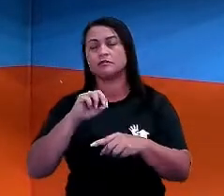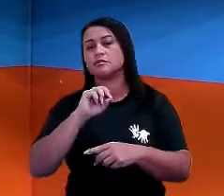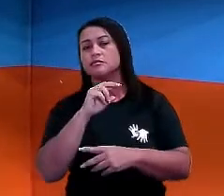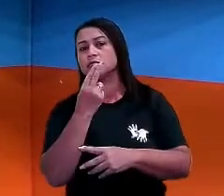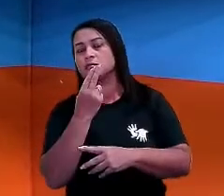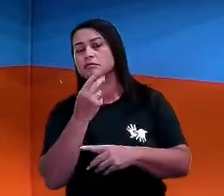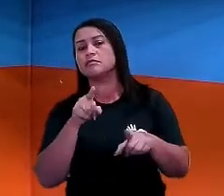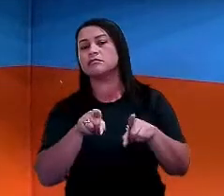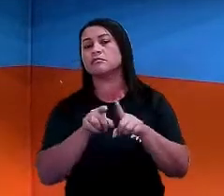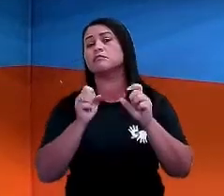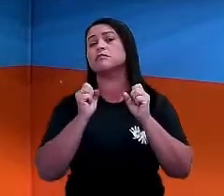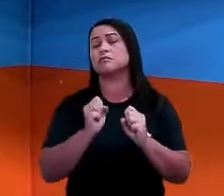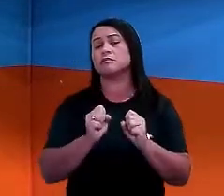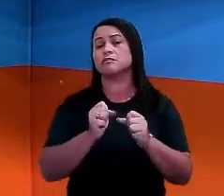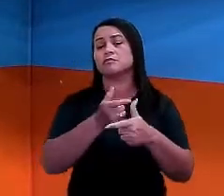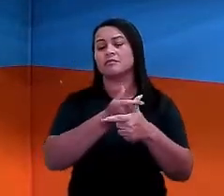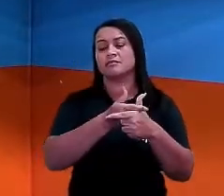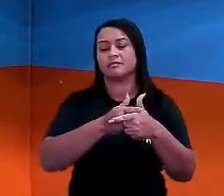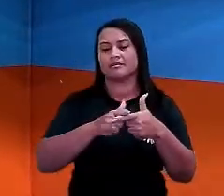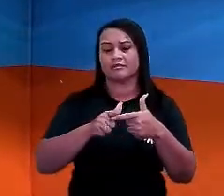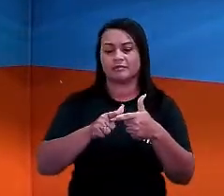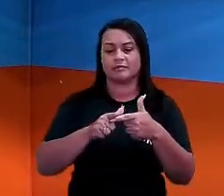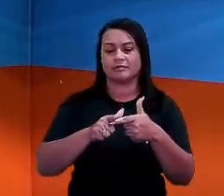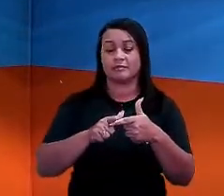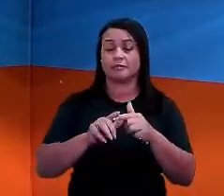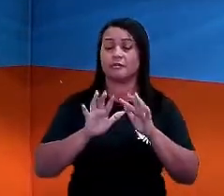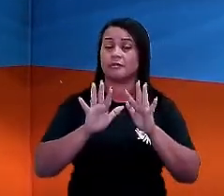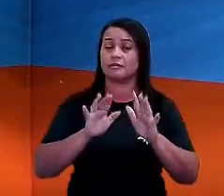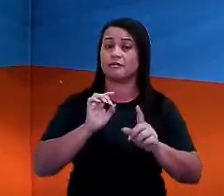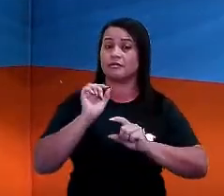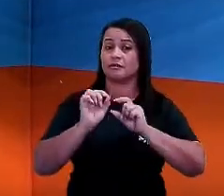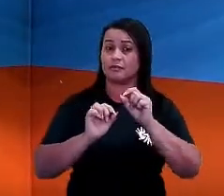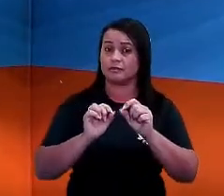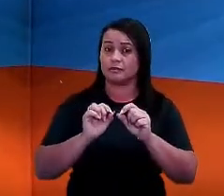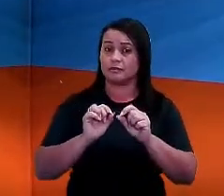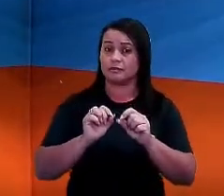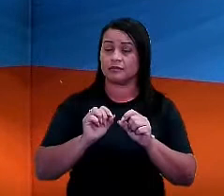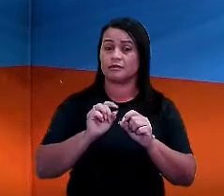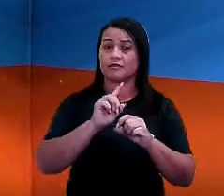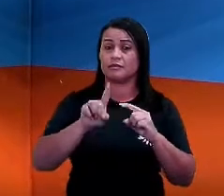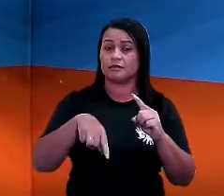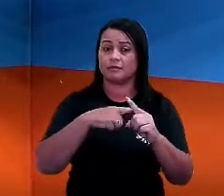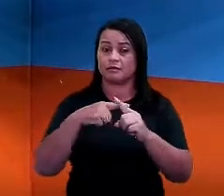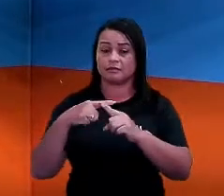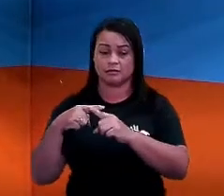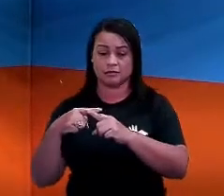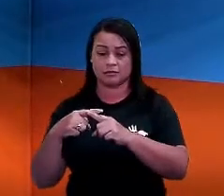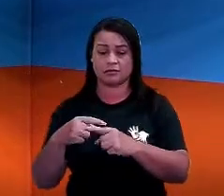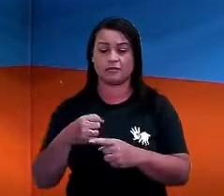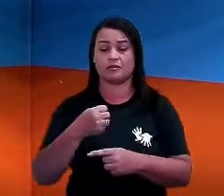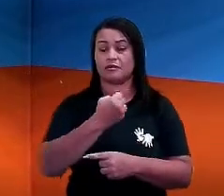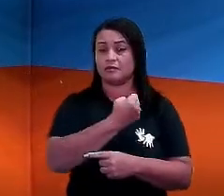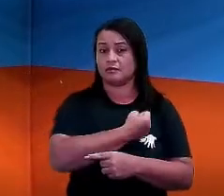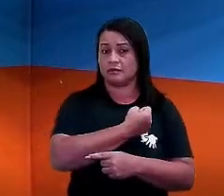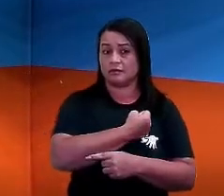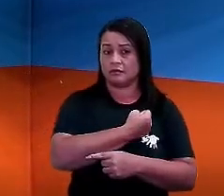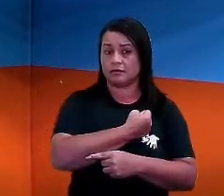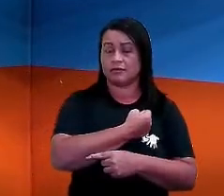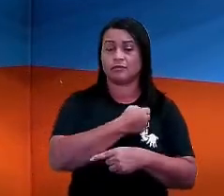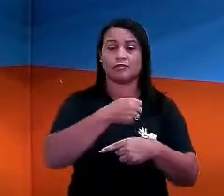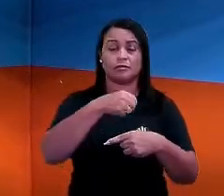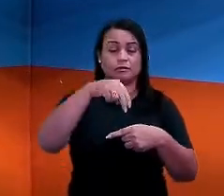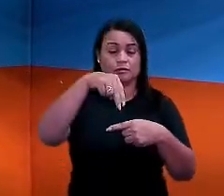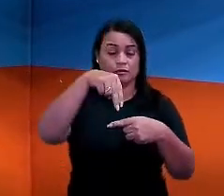eu posso fazer divisões. O porém é, se eu fizer multiplicação no numerador, eu tenho que